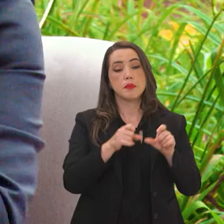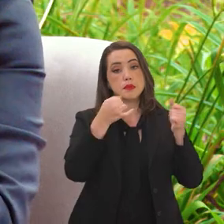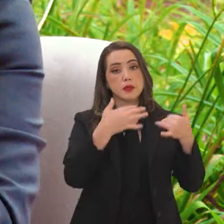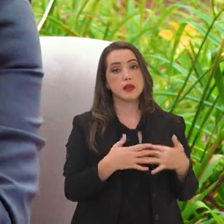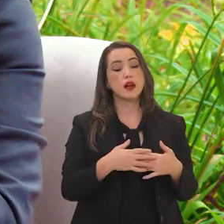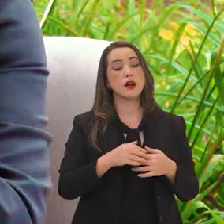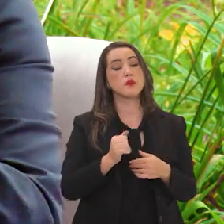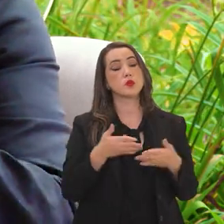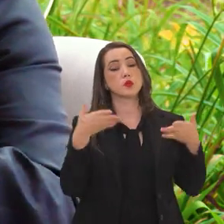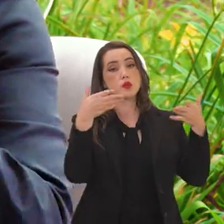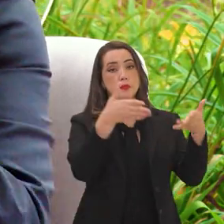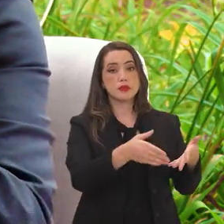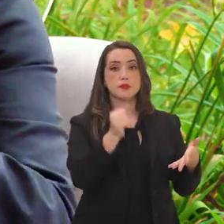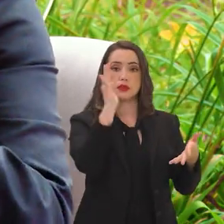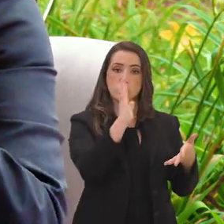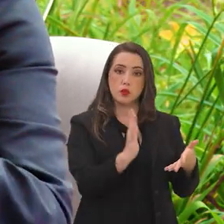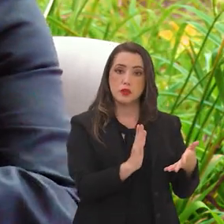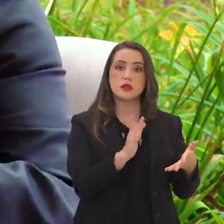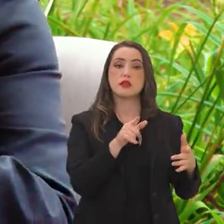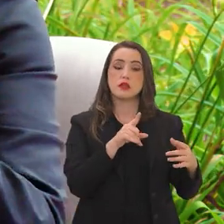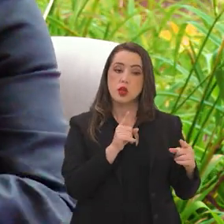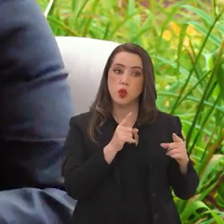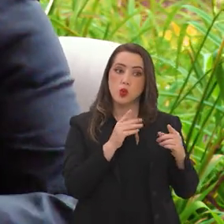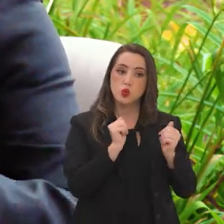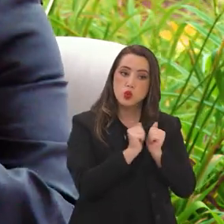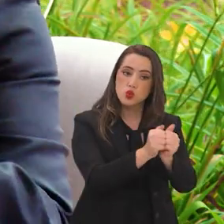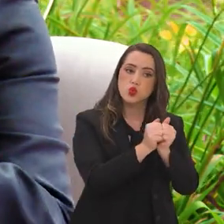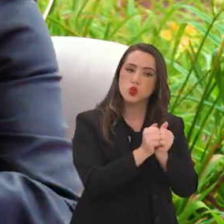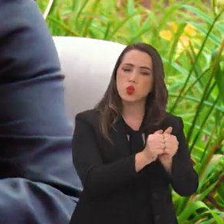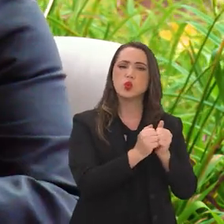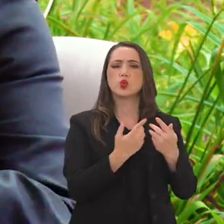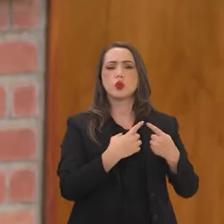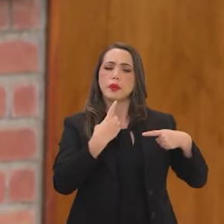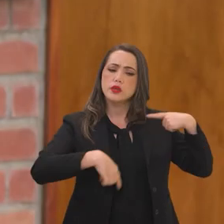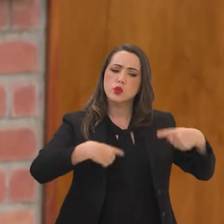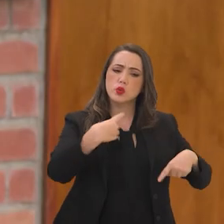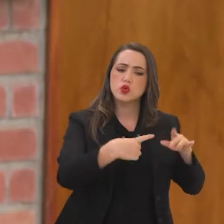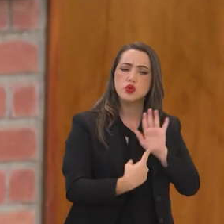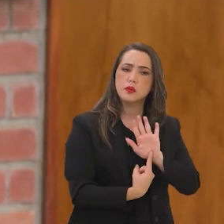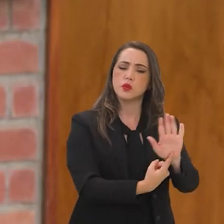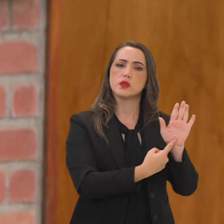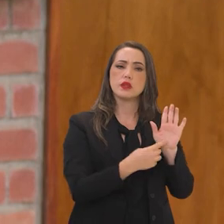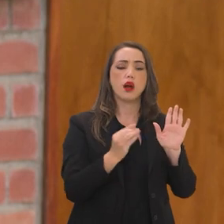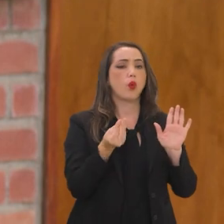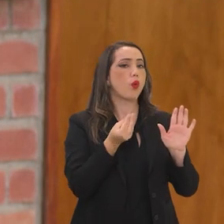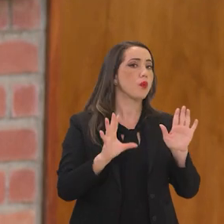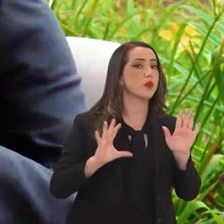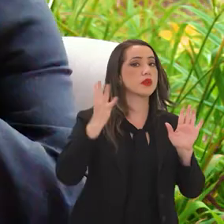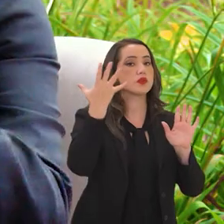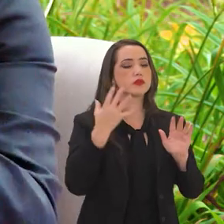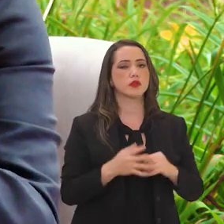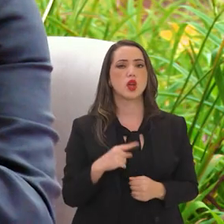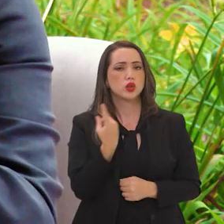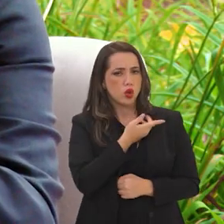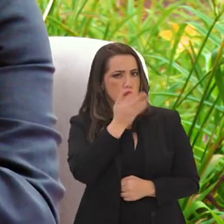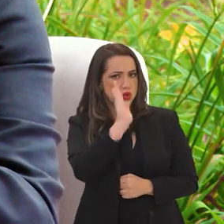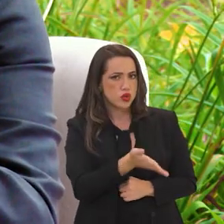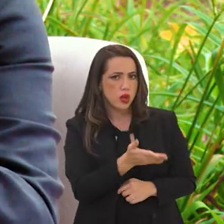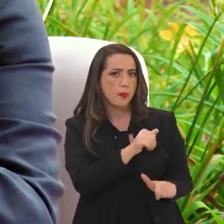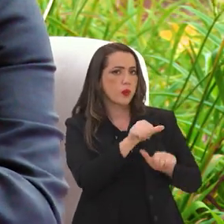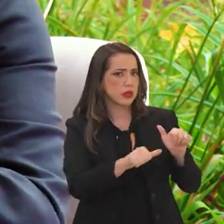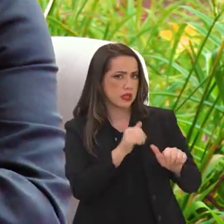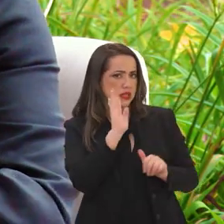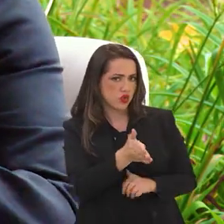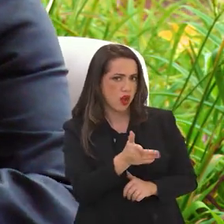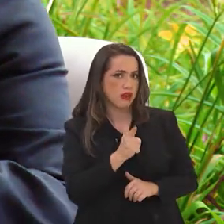nessa concentração para estar expondo discutindo e apresentando soluções já temos uma